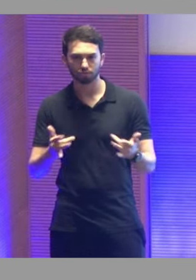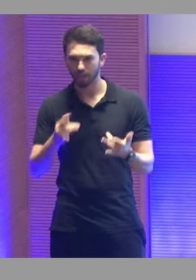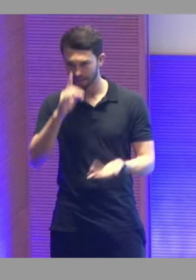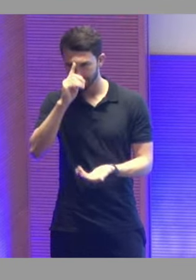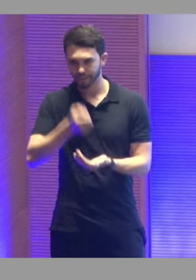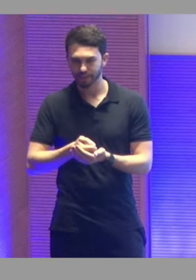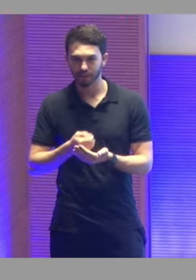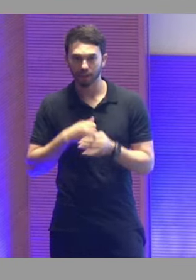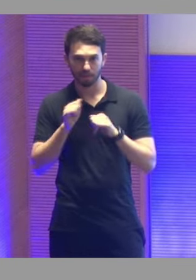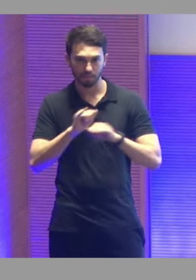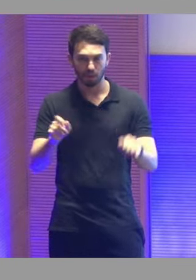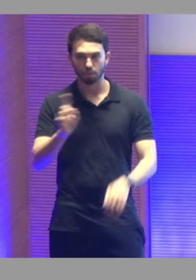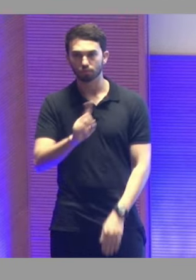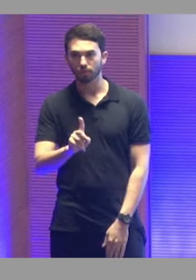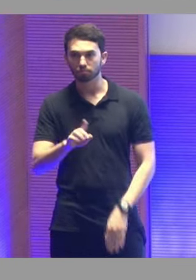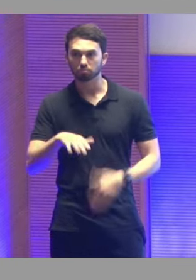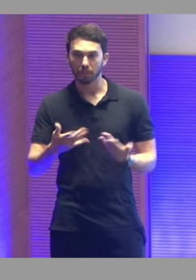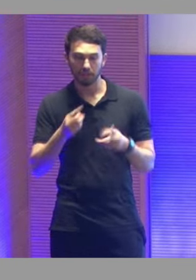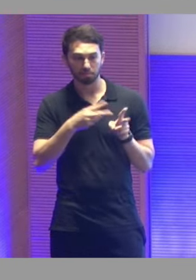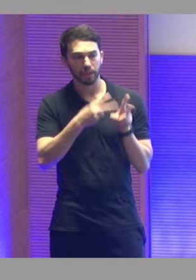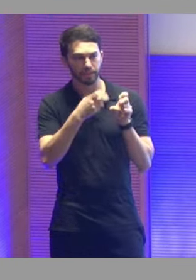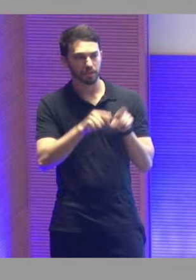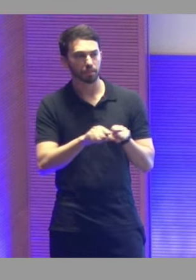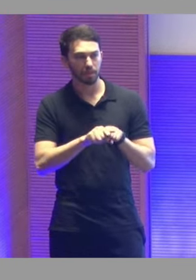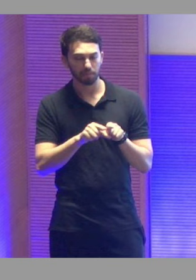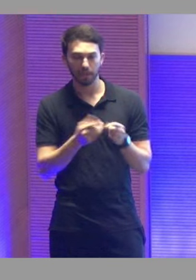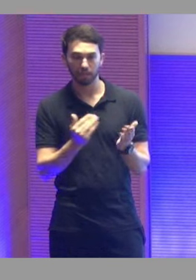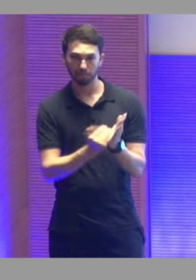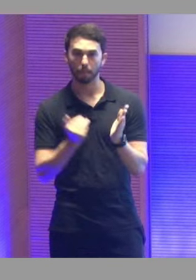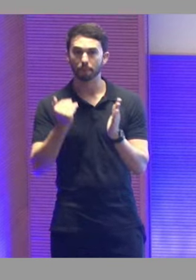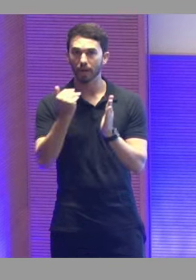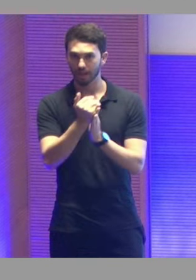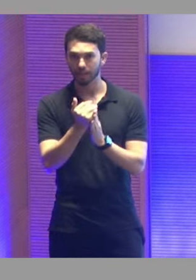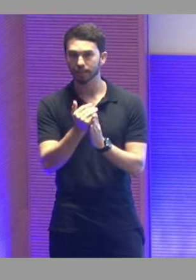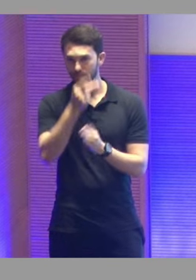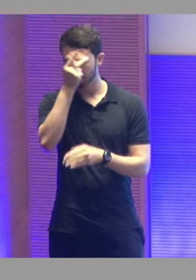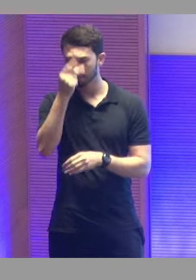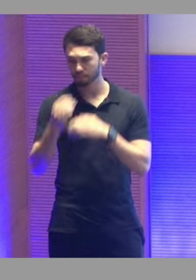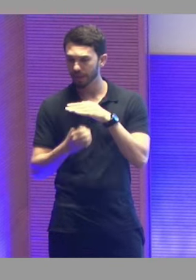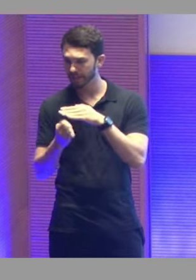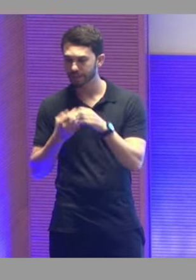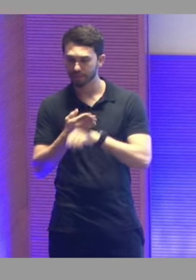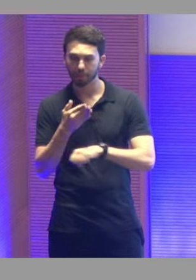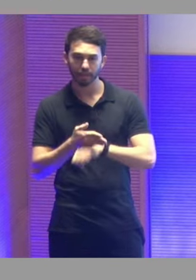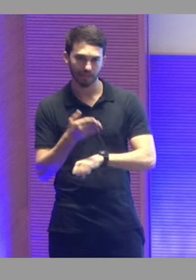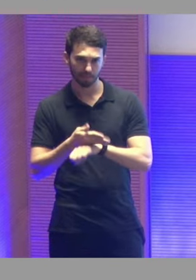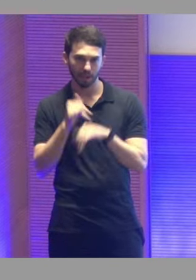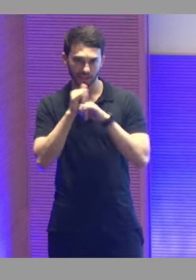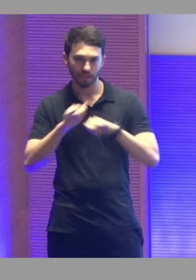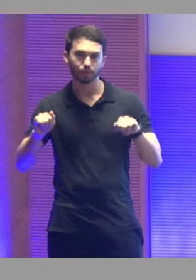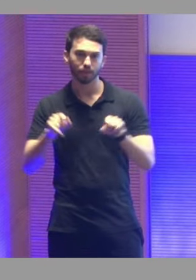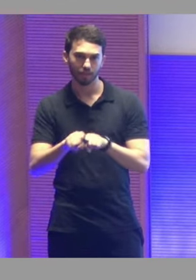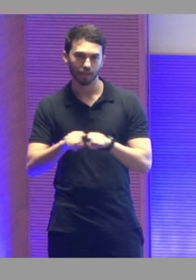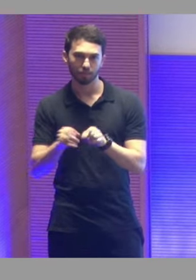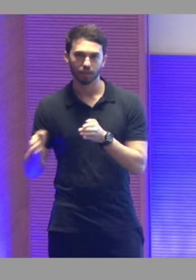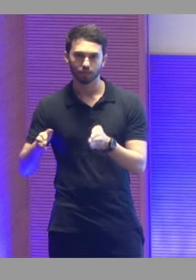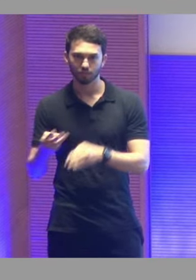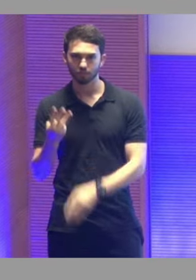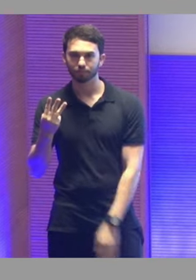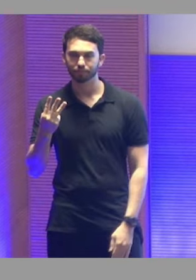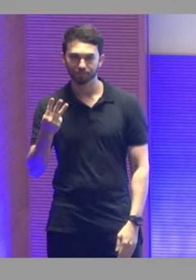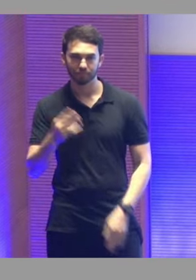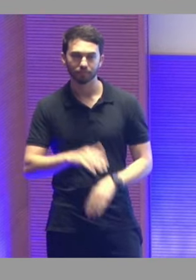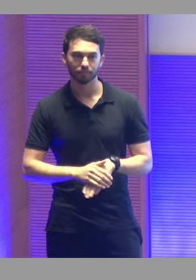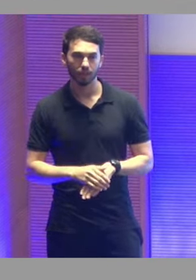a gente observa claramente uma evolução no reporte dessas emissões do interesse das organizações em reportar as emissões de scopo 3